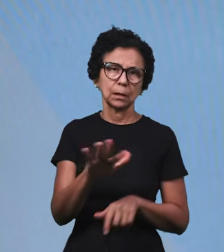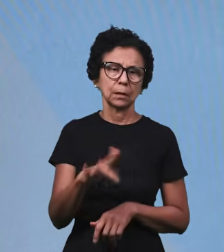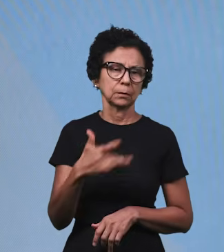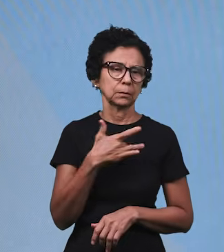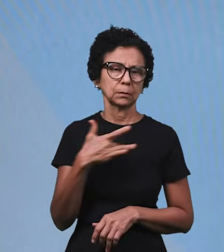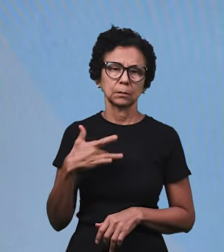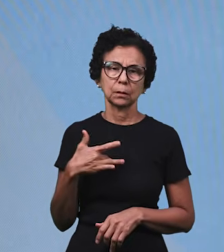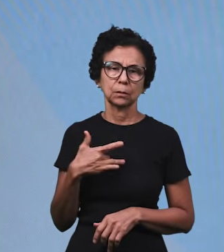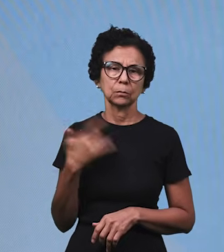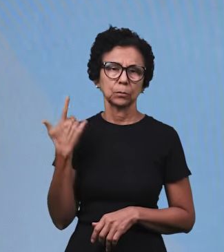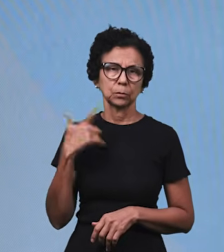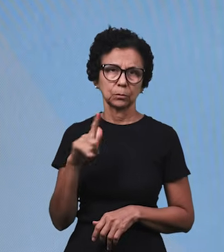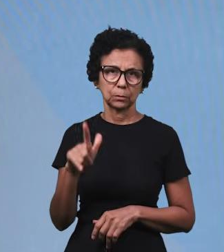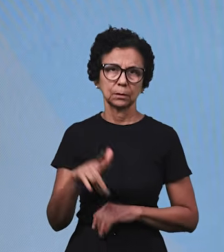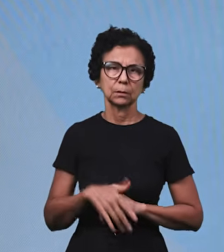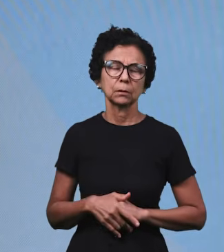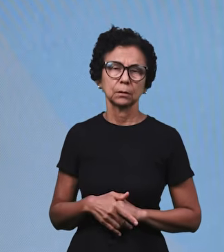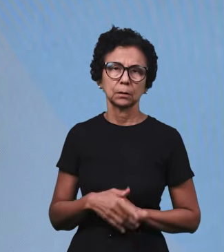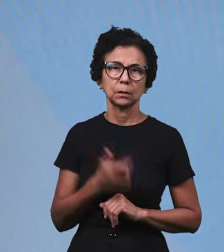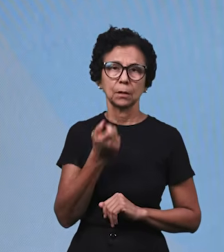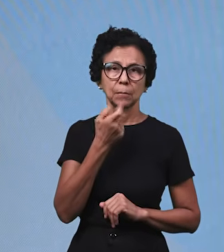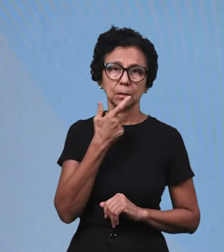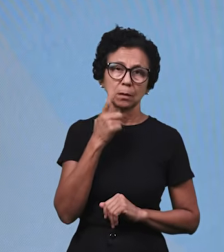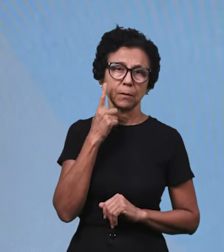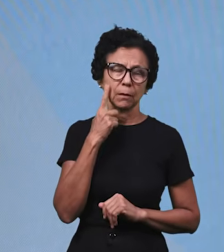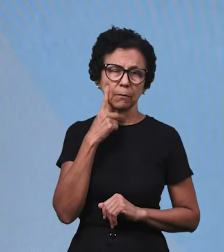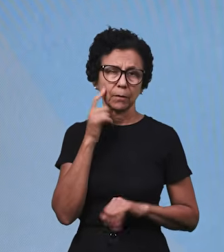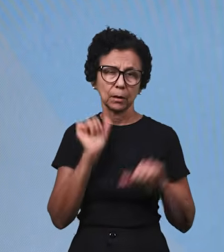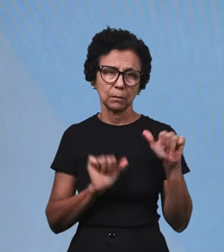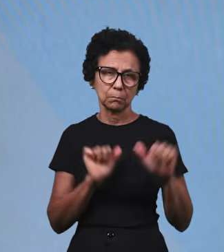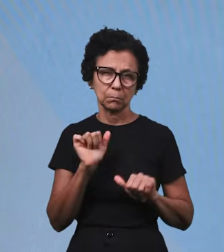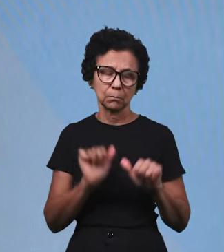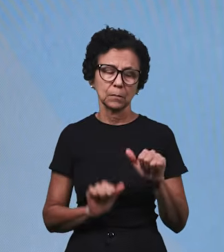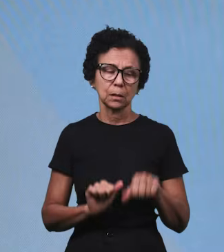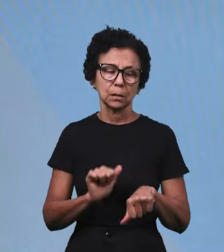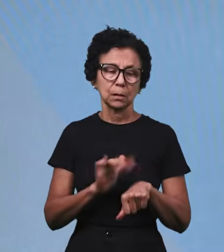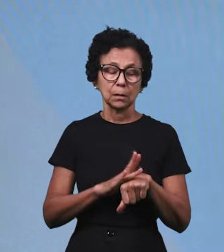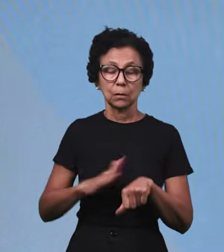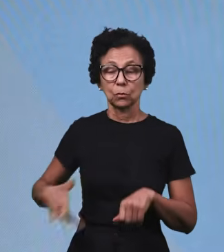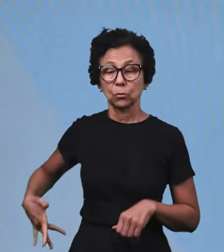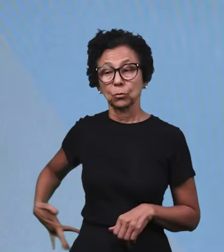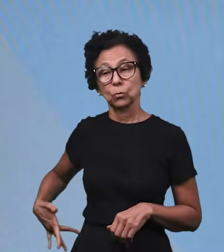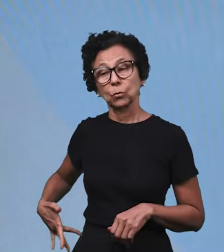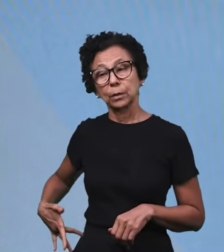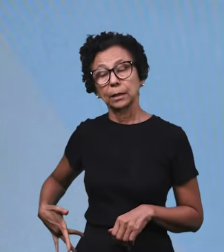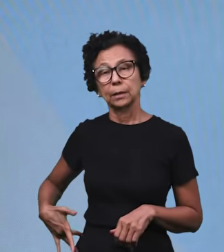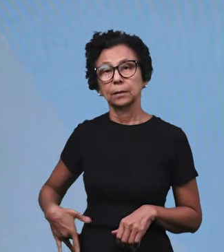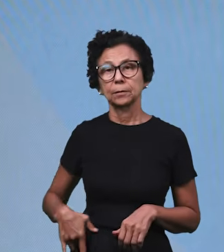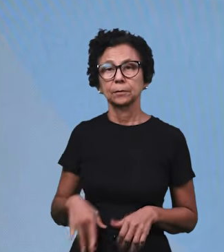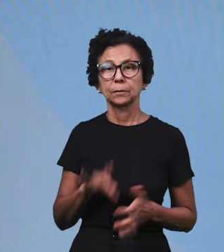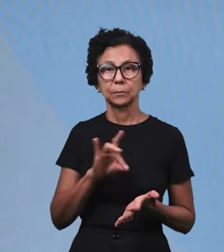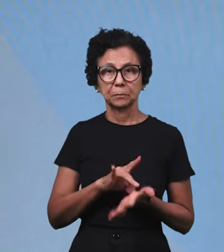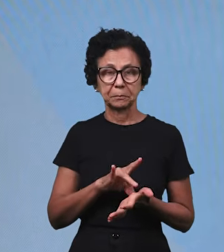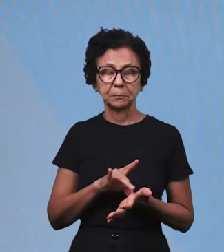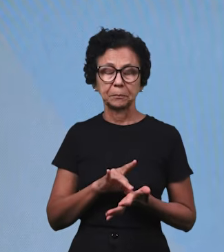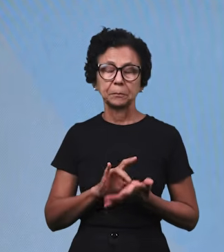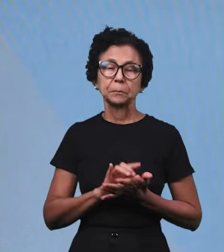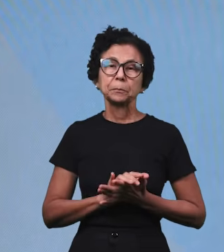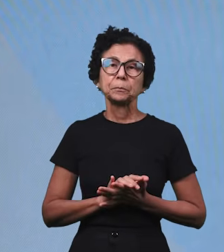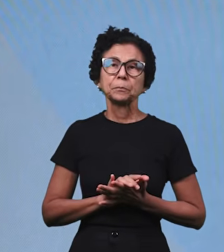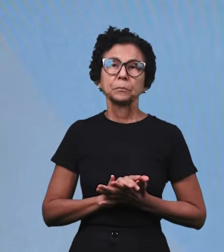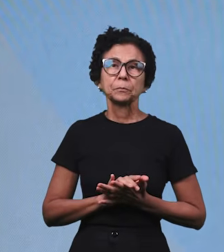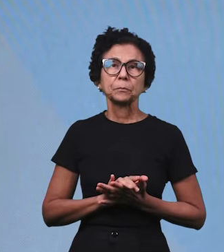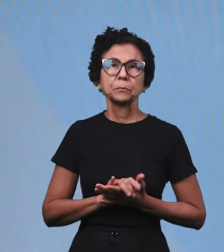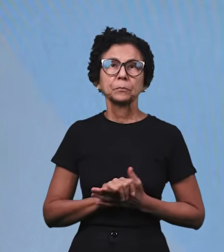saúde, para conseguir fazer esses medicamentos e saber como está a sua saúde renal, se você está com a saúde renal em dia,